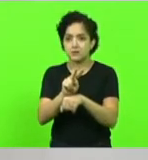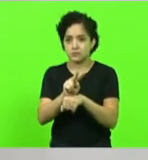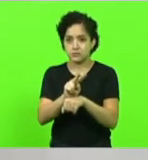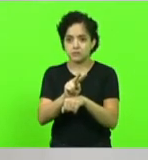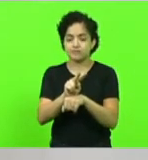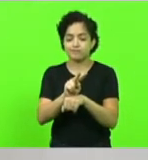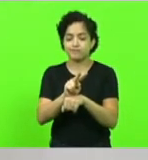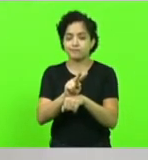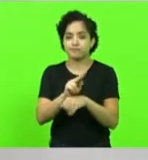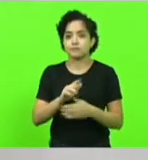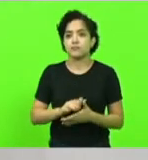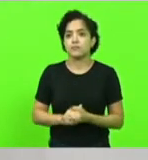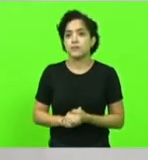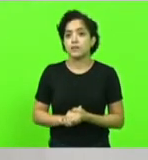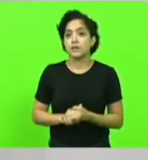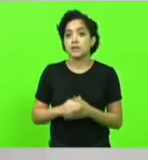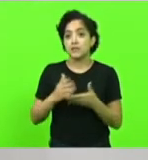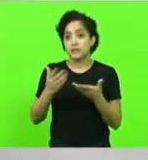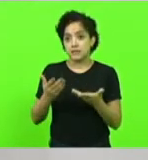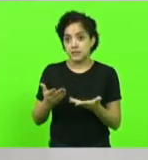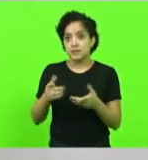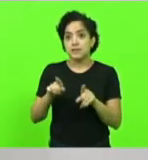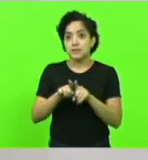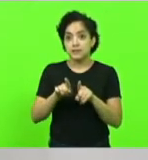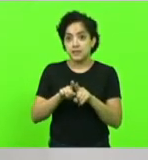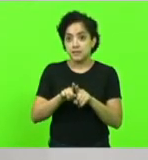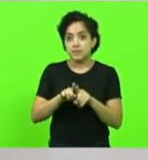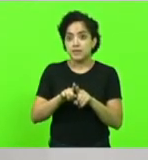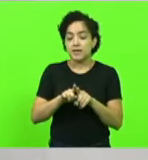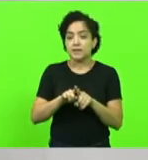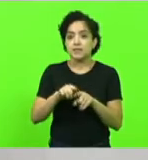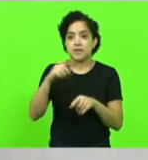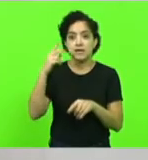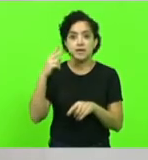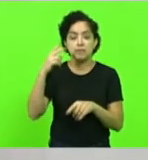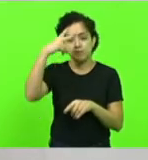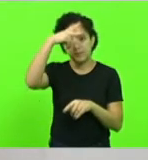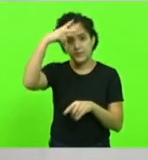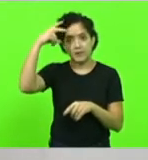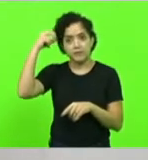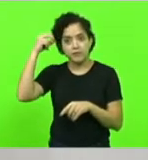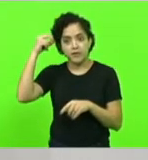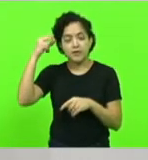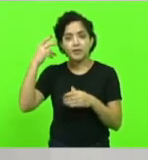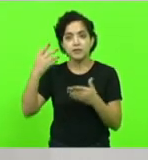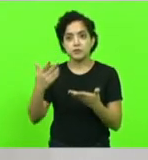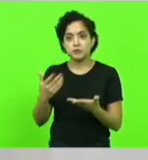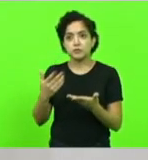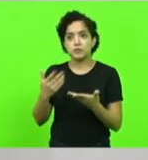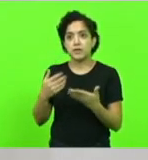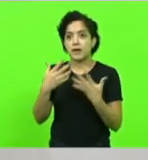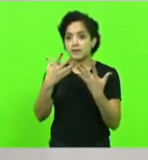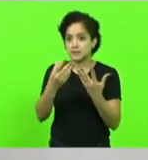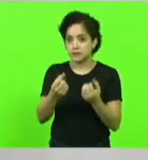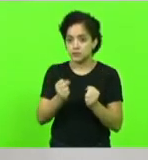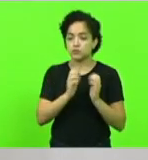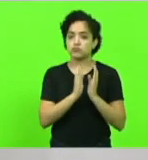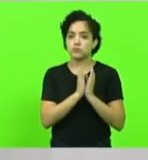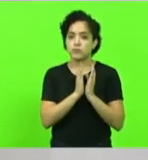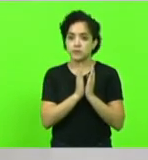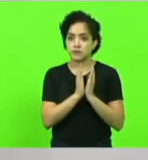E Santa Rosa do Sul, na figura do prefeito Almides, que atendeu um chamado das APAES da